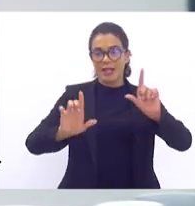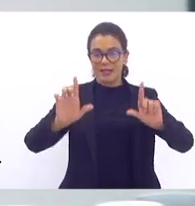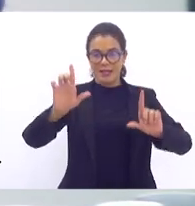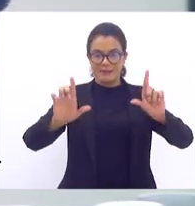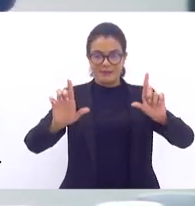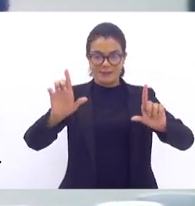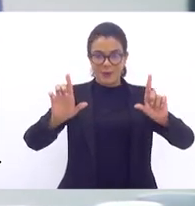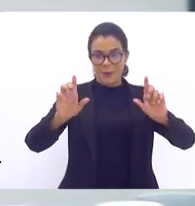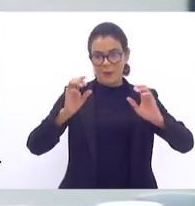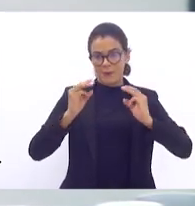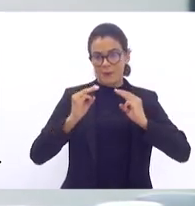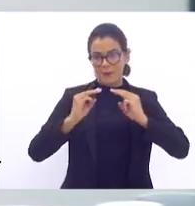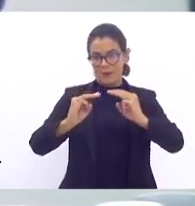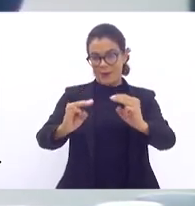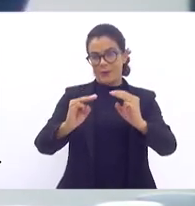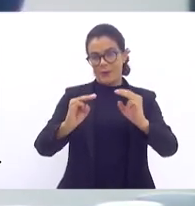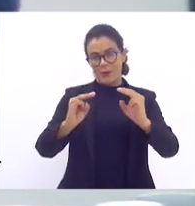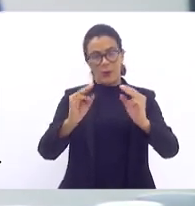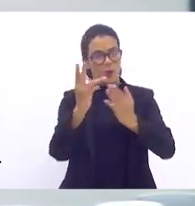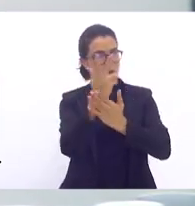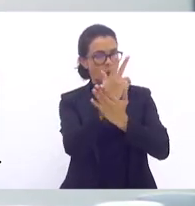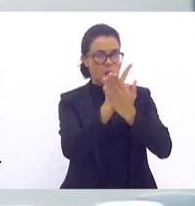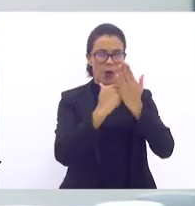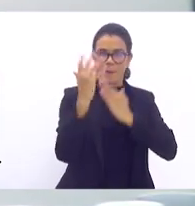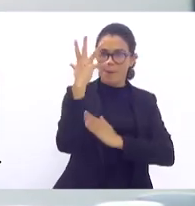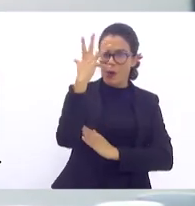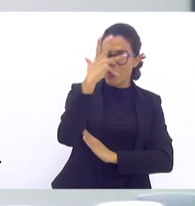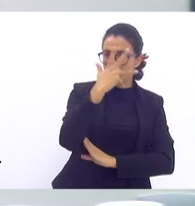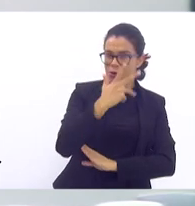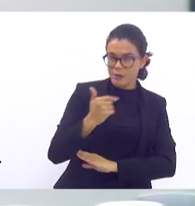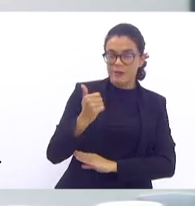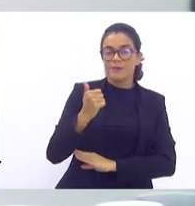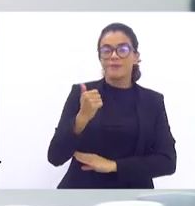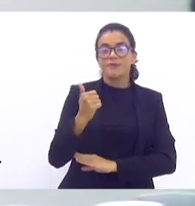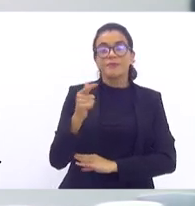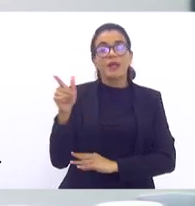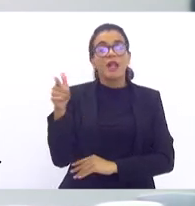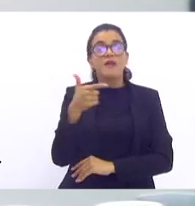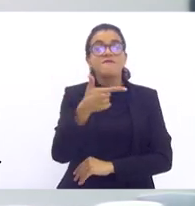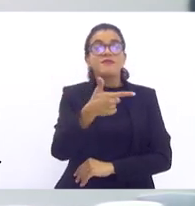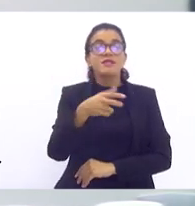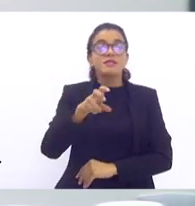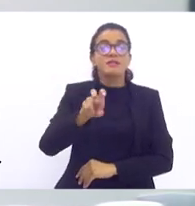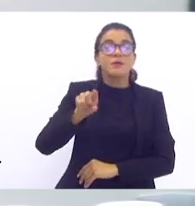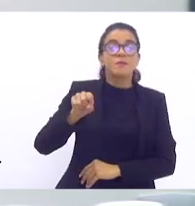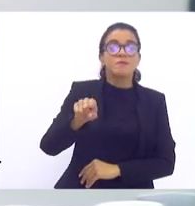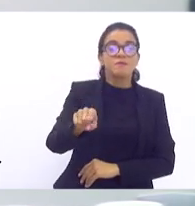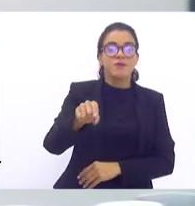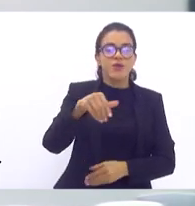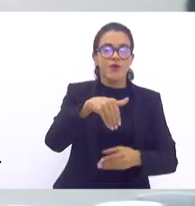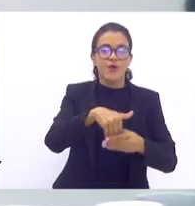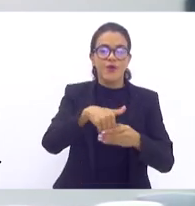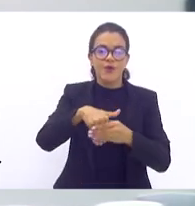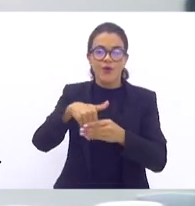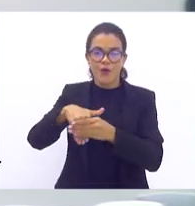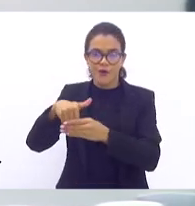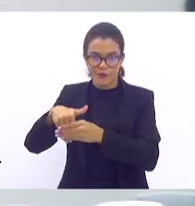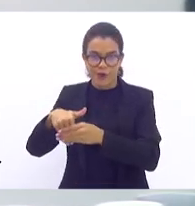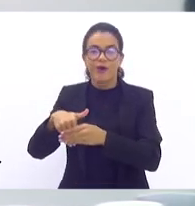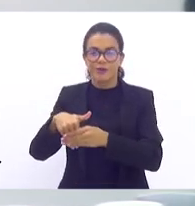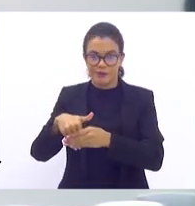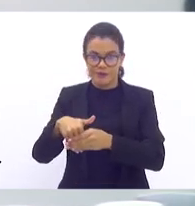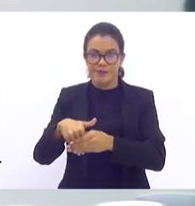do metrô era um desenho bonito né na propaganda eleitoral ele teve 25 mil votos lá em São Gonçalo com a propaganda do